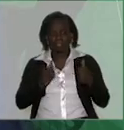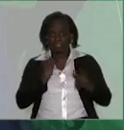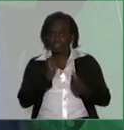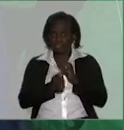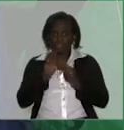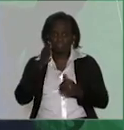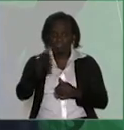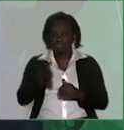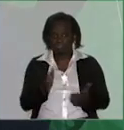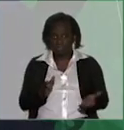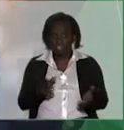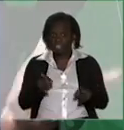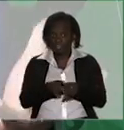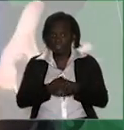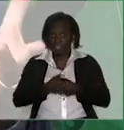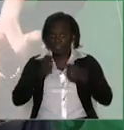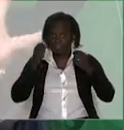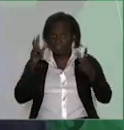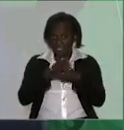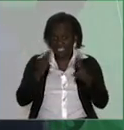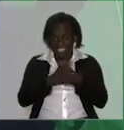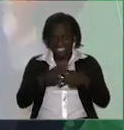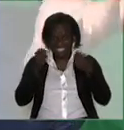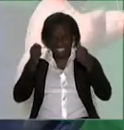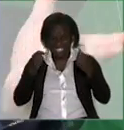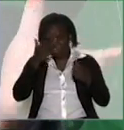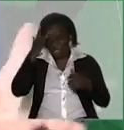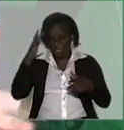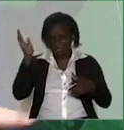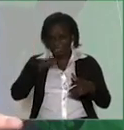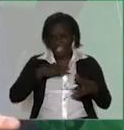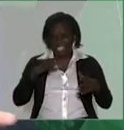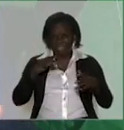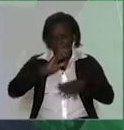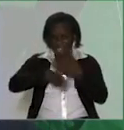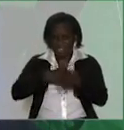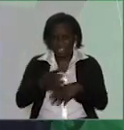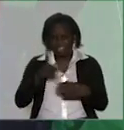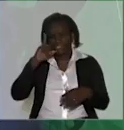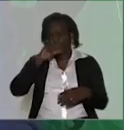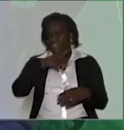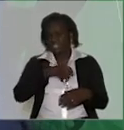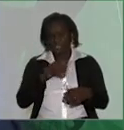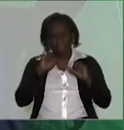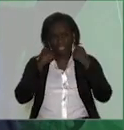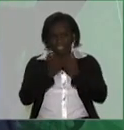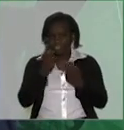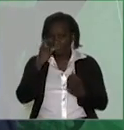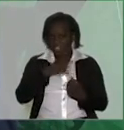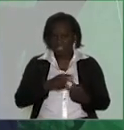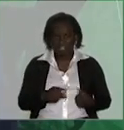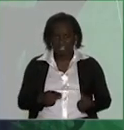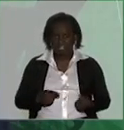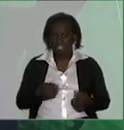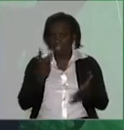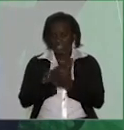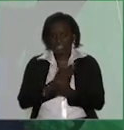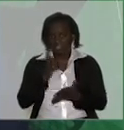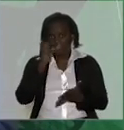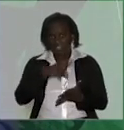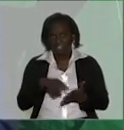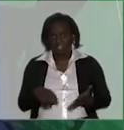confortavelmente um jogo de futebol. Até as brigas de torcida, aqueles vândalos de torcida, são mais difíceis no Maracanã.